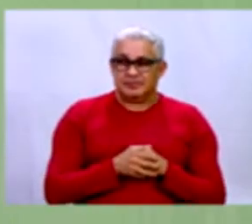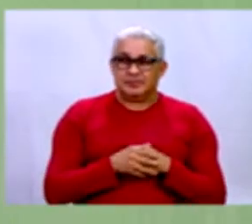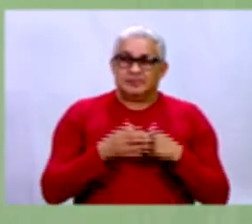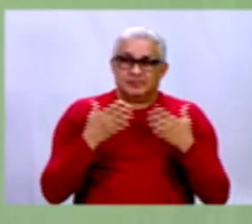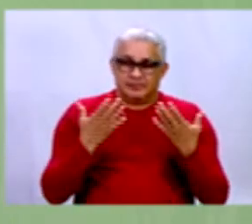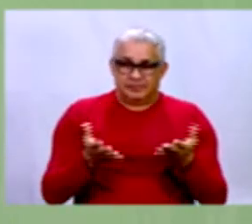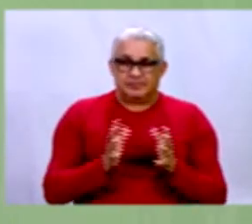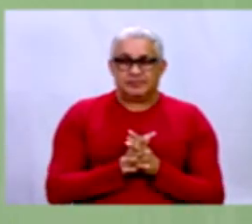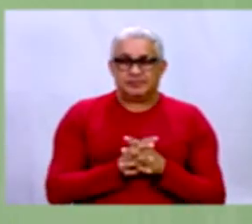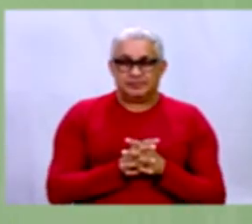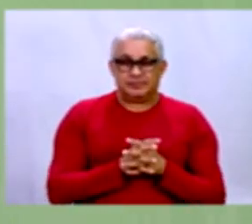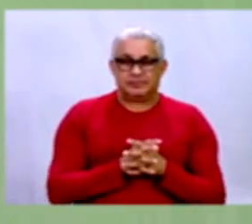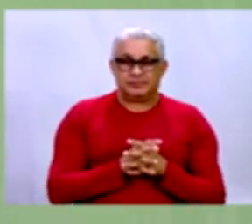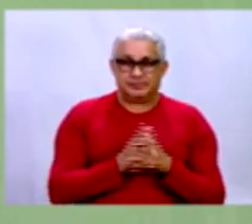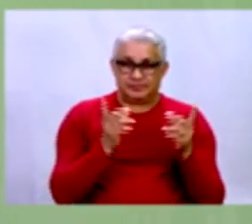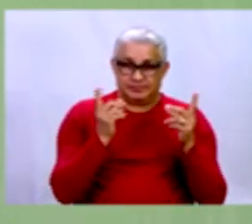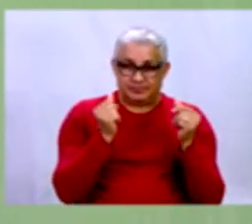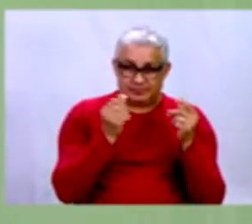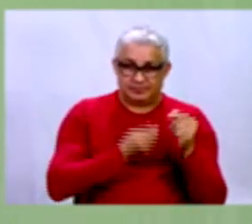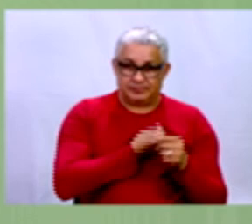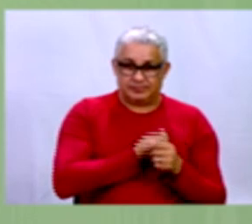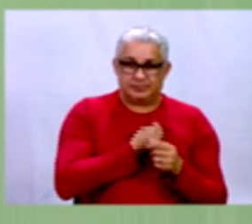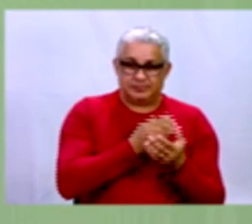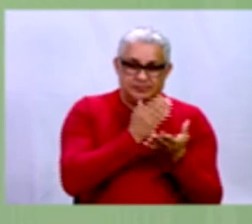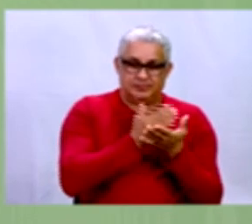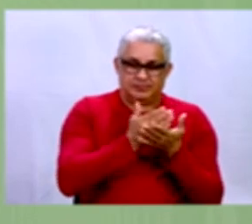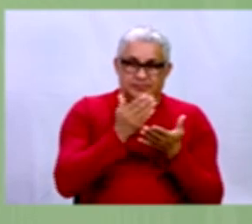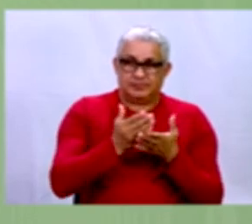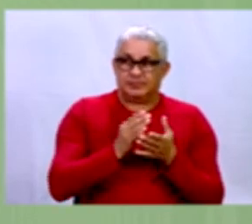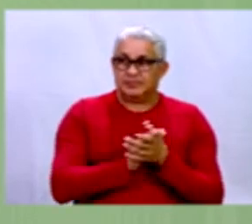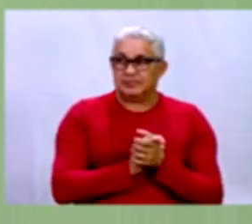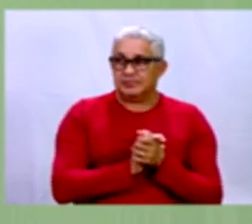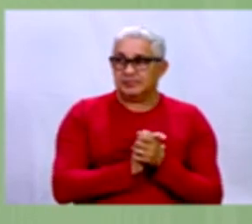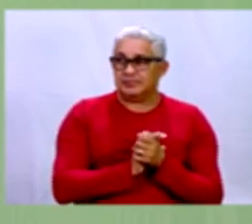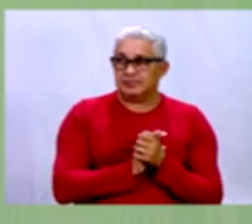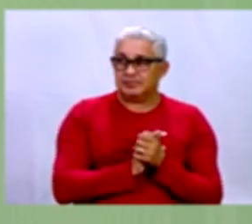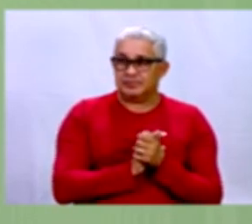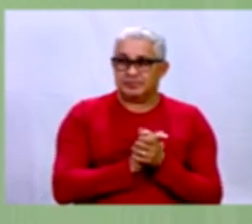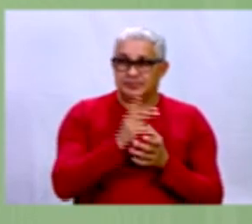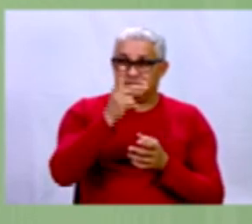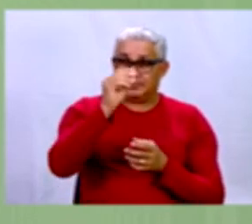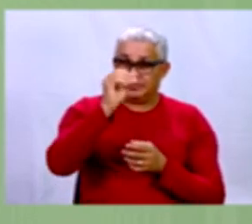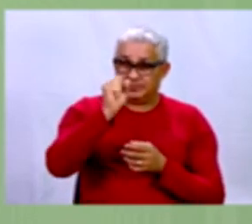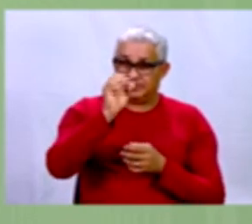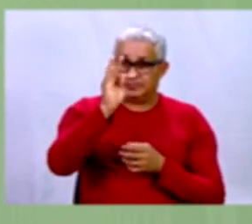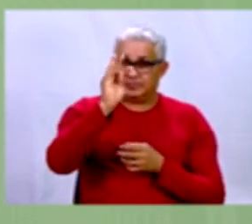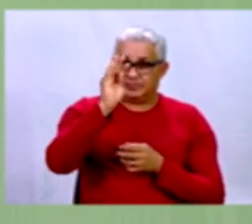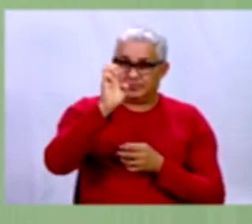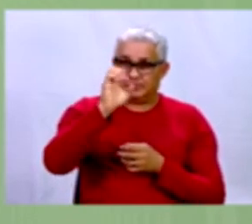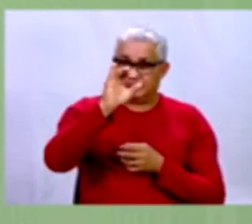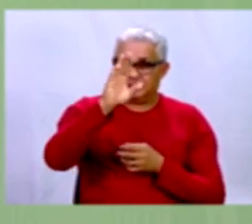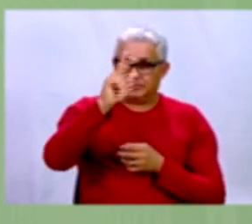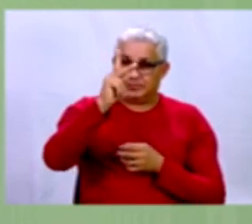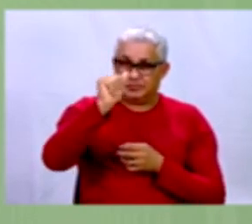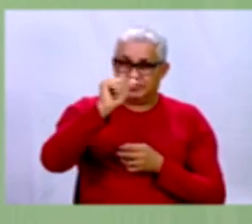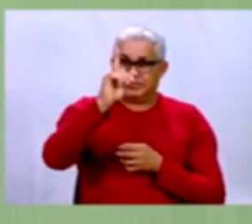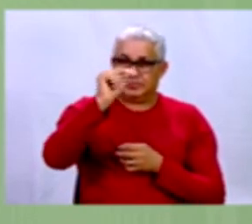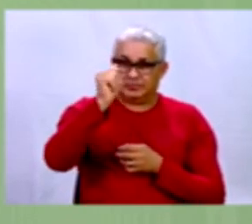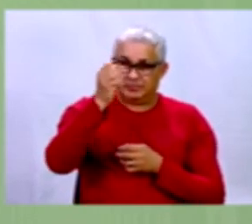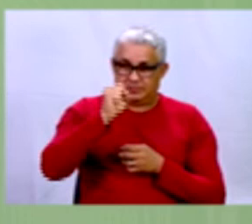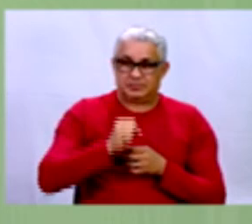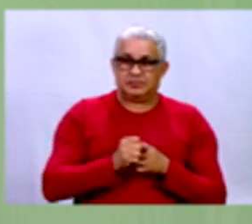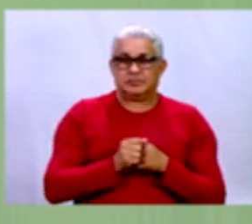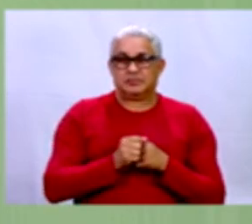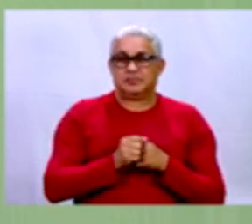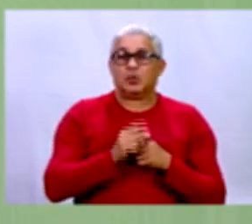lá. O valor presente de uma série de parcelas uniformes e postecipadas, né, termos vencidos, representa a